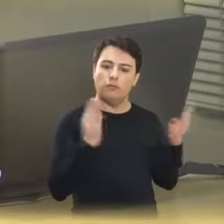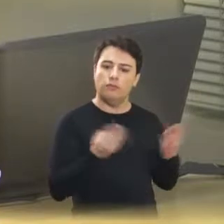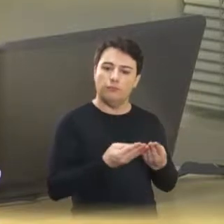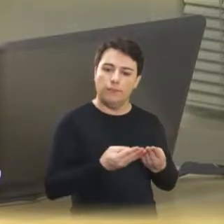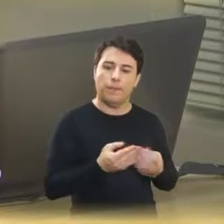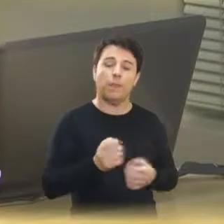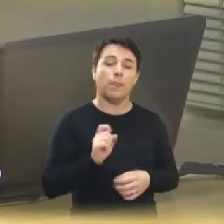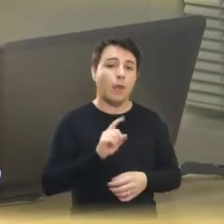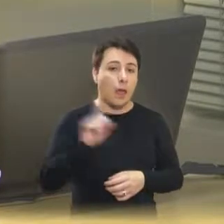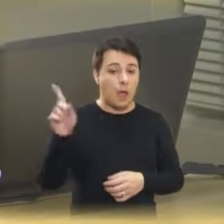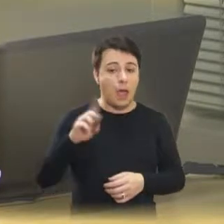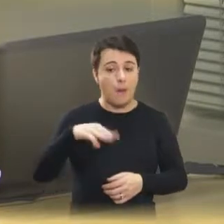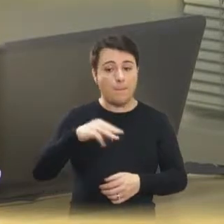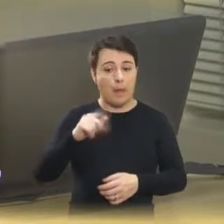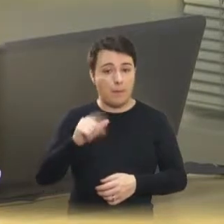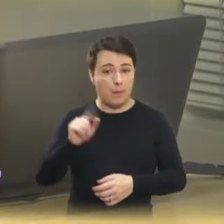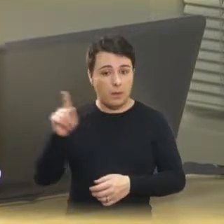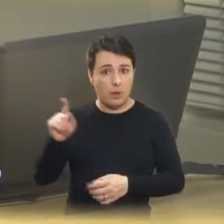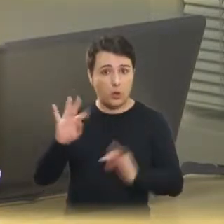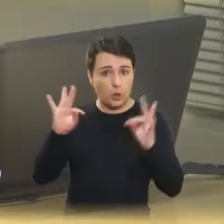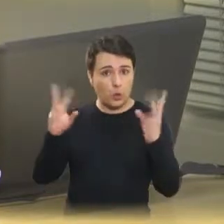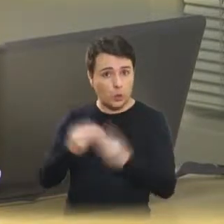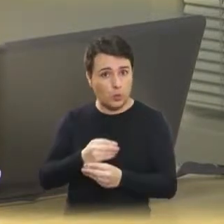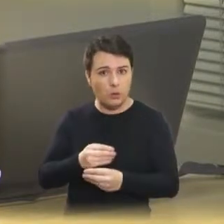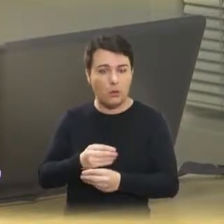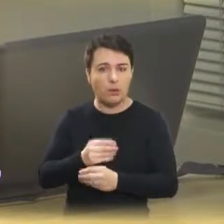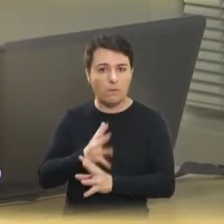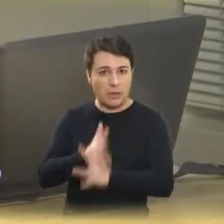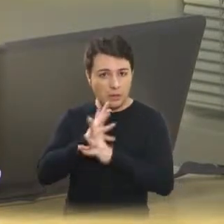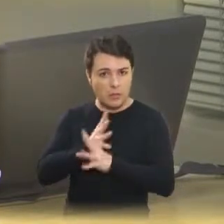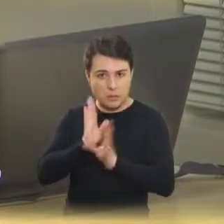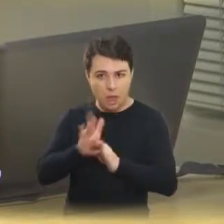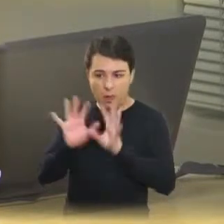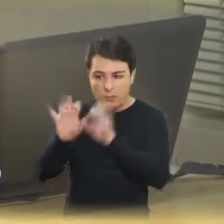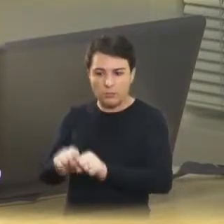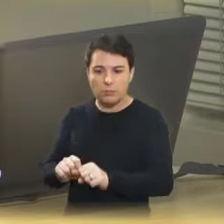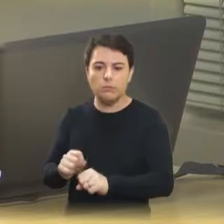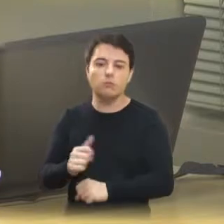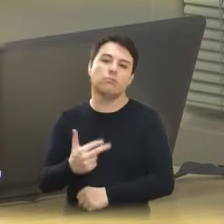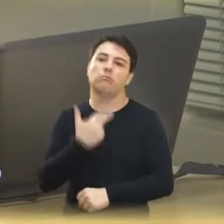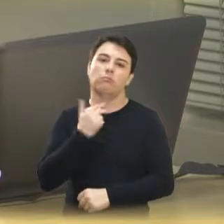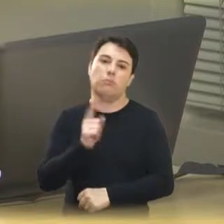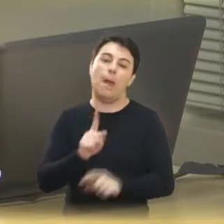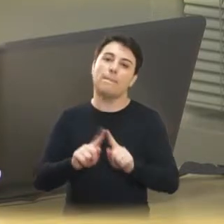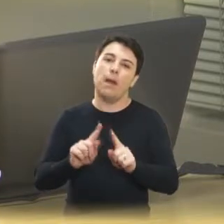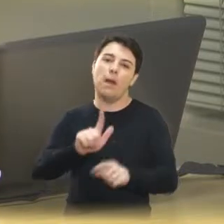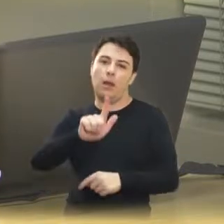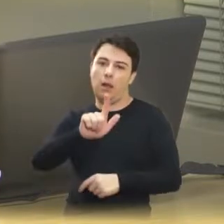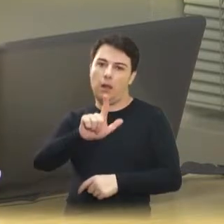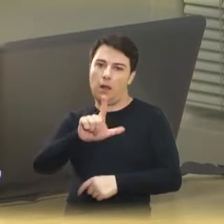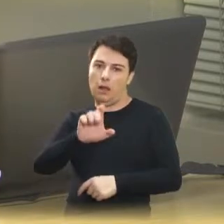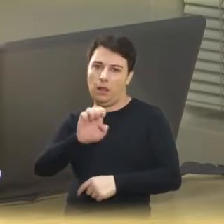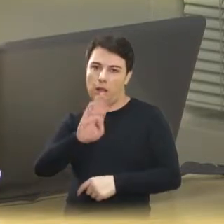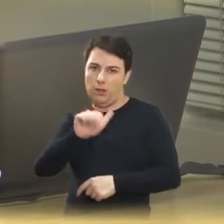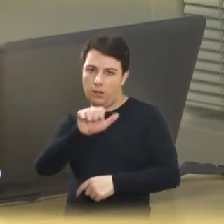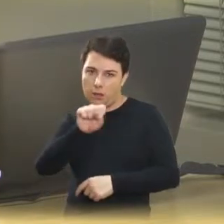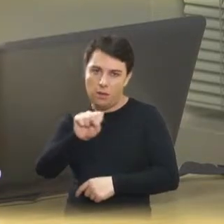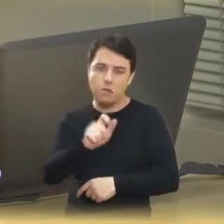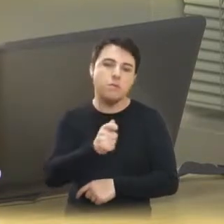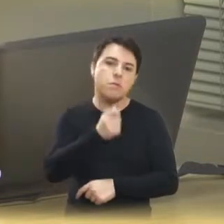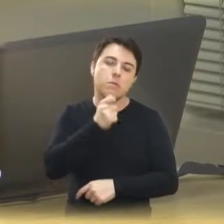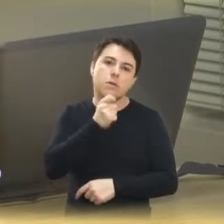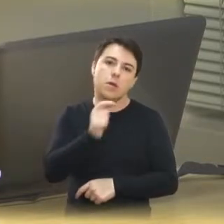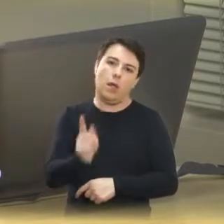Esse mapa, a gente ainda não ocupou todos os vazios urbanos, mas não existe mais tantas glebas grandes em